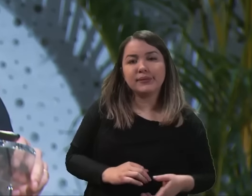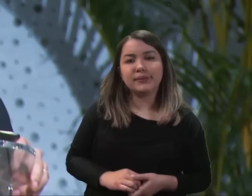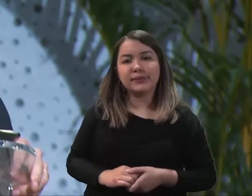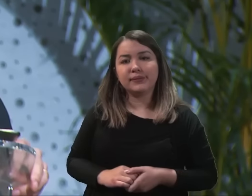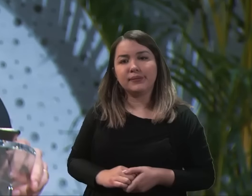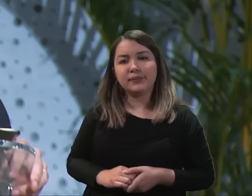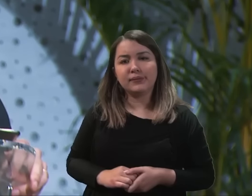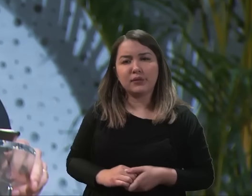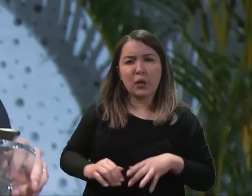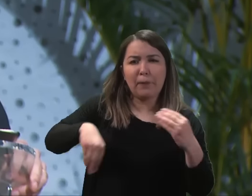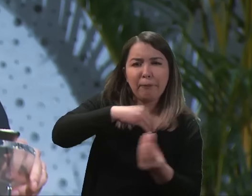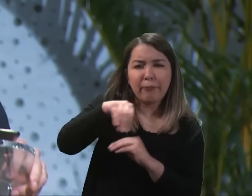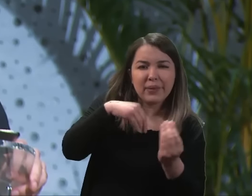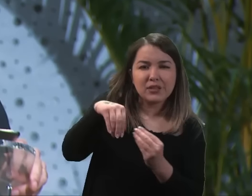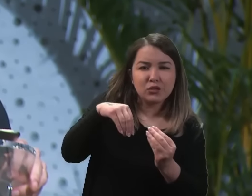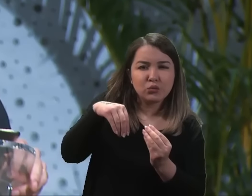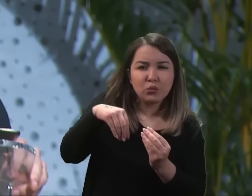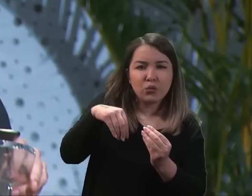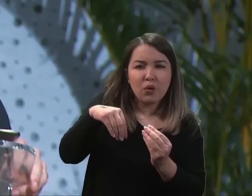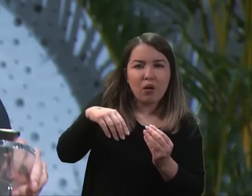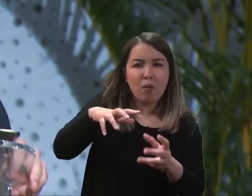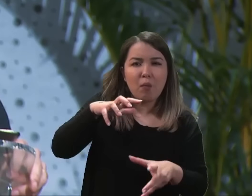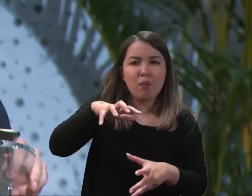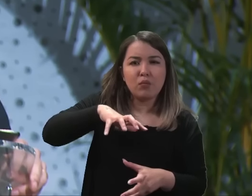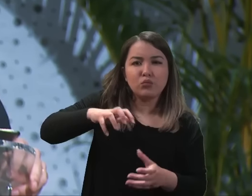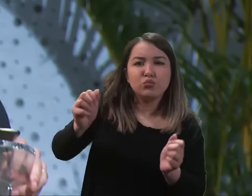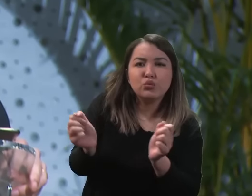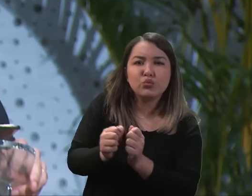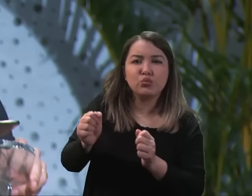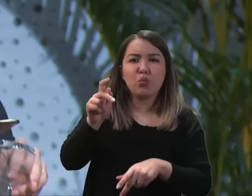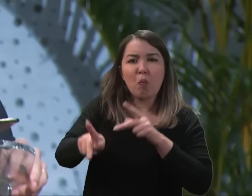infiltrados no meio do povo do Senhor